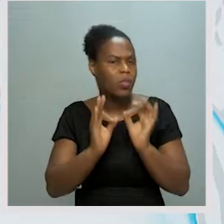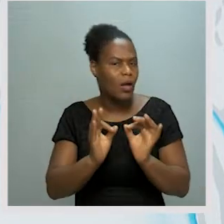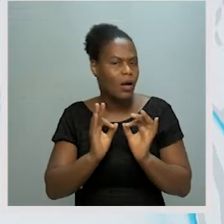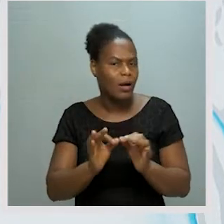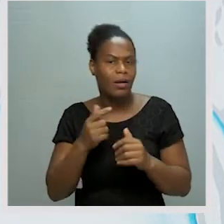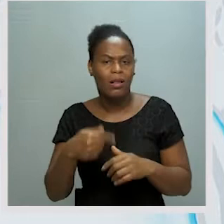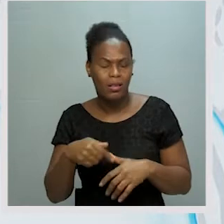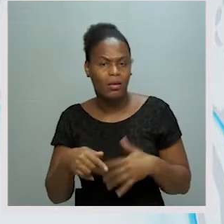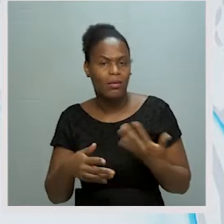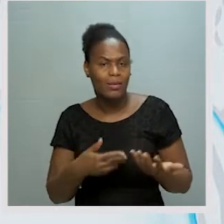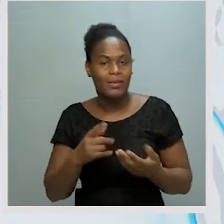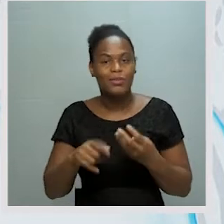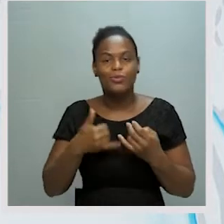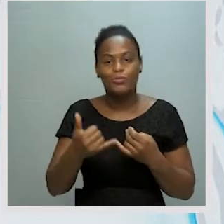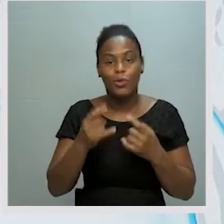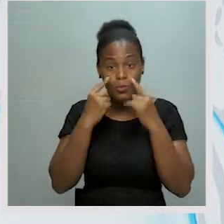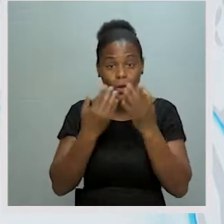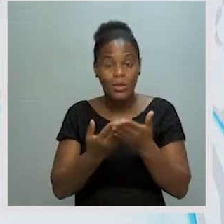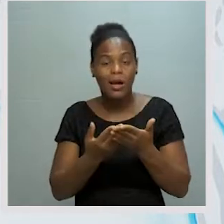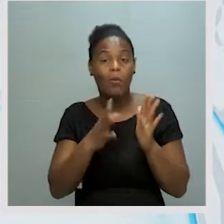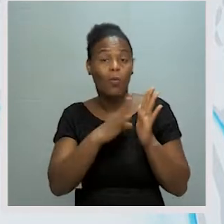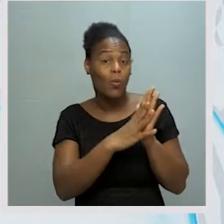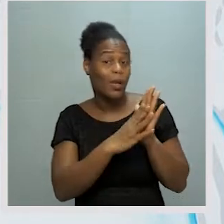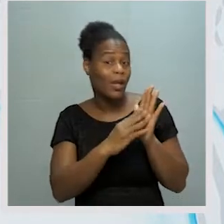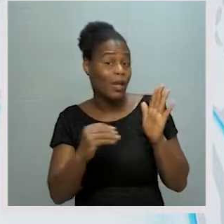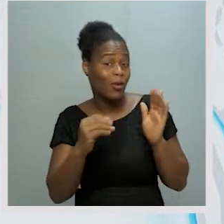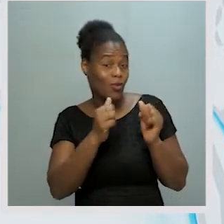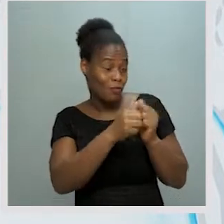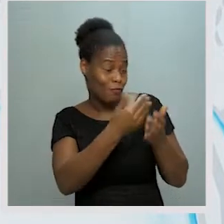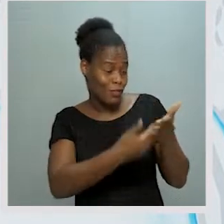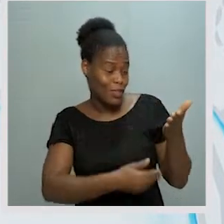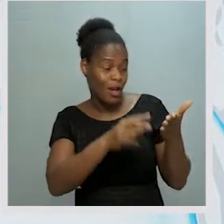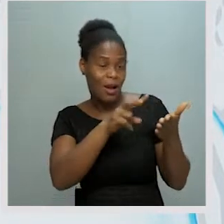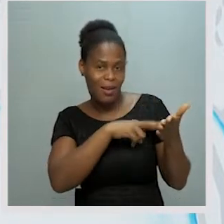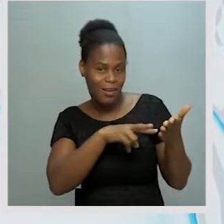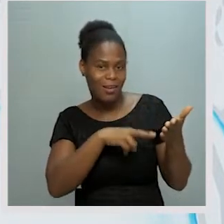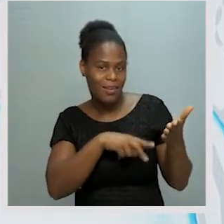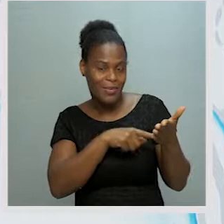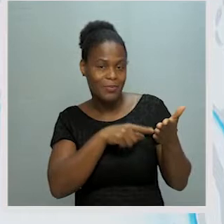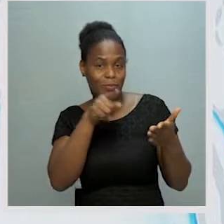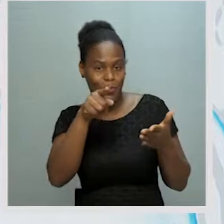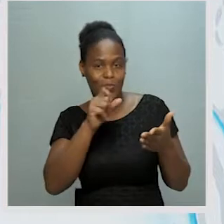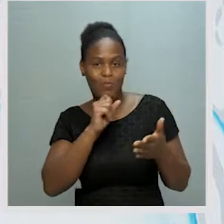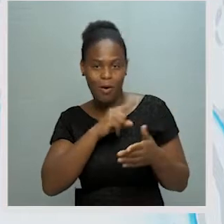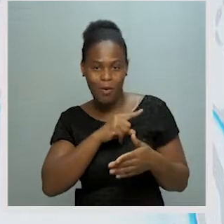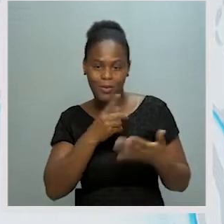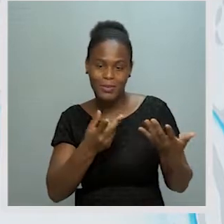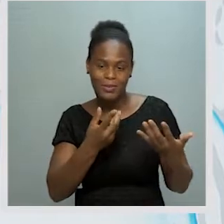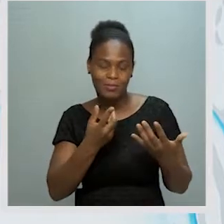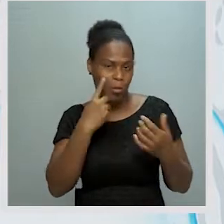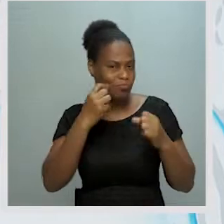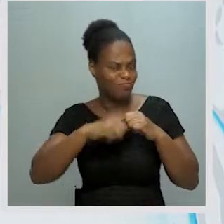ter, depois mostrar o modelo de uma ficha de leitura, que vocês poderão